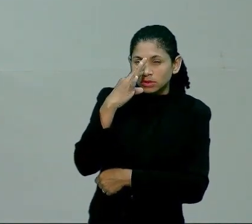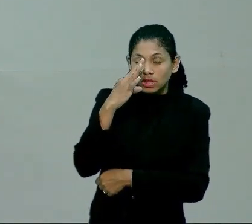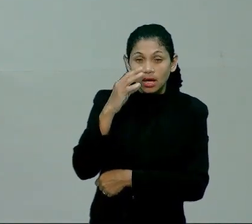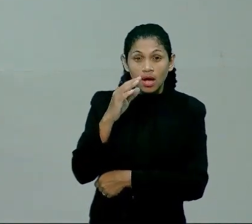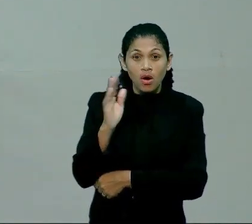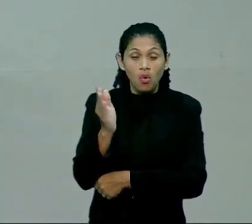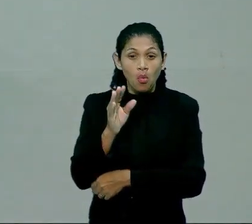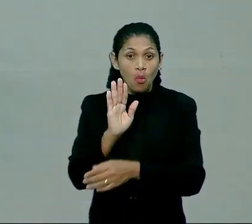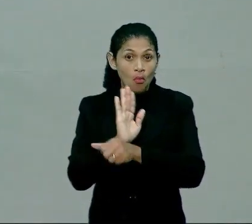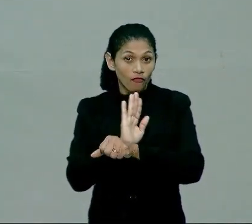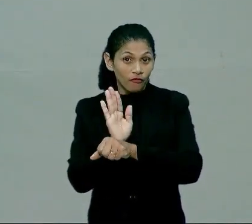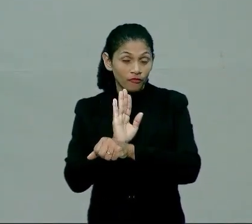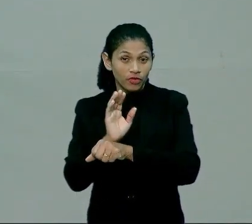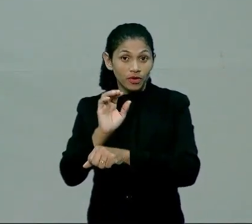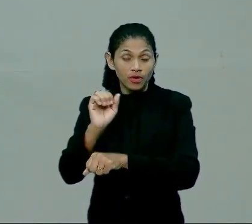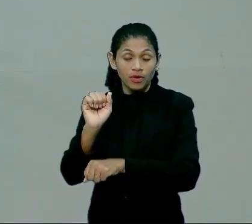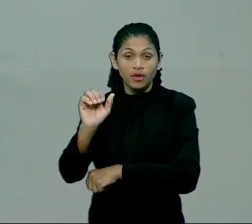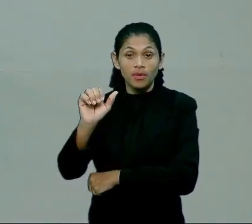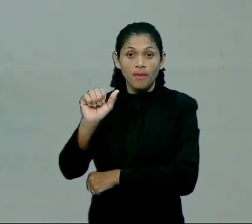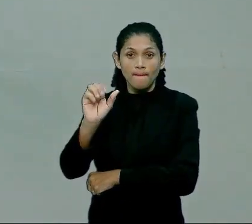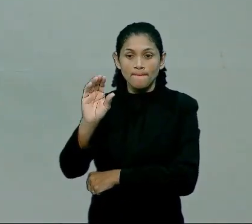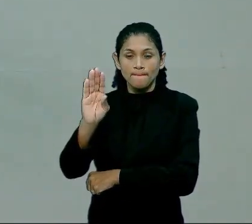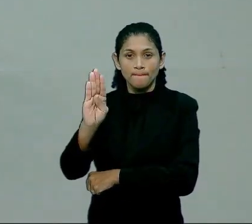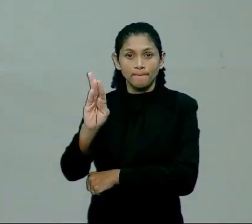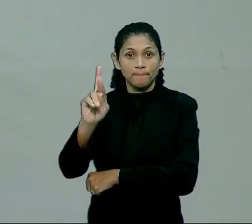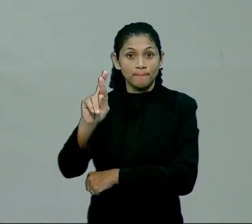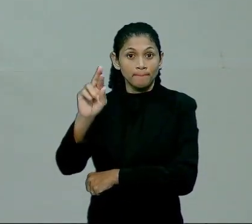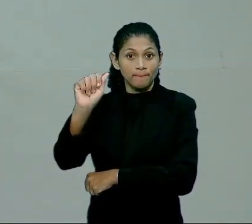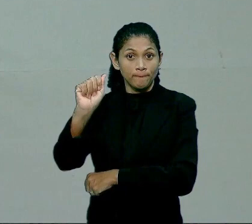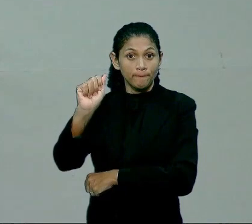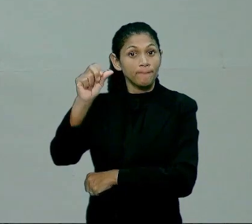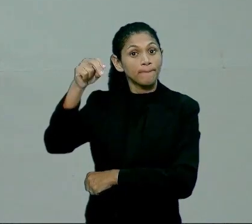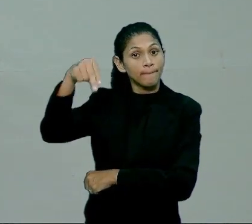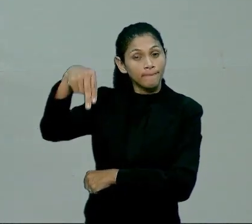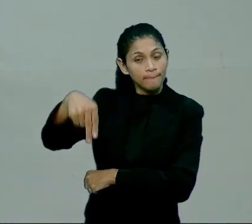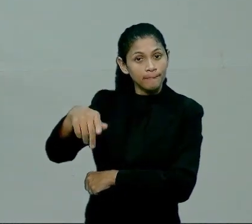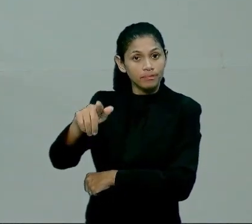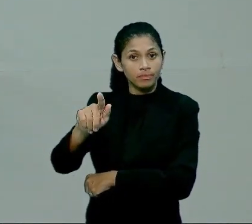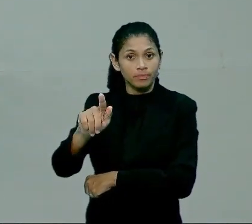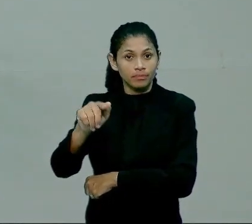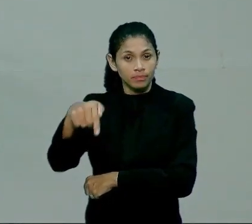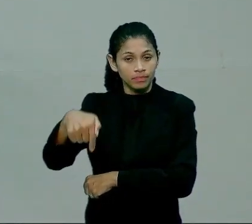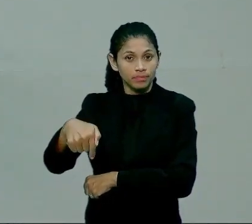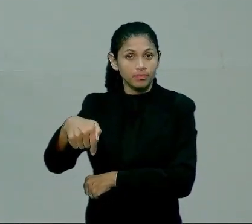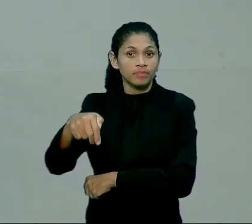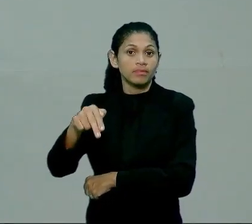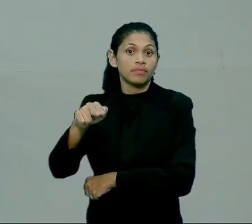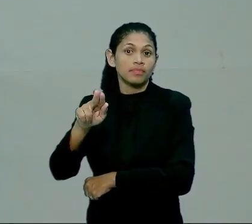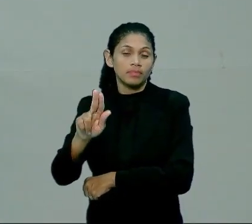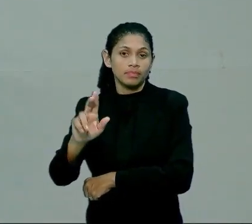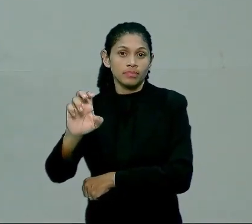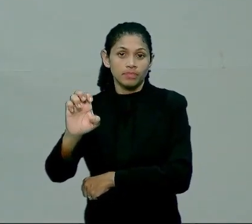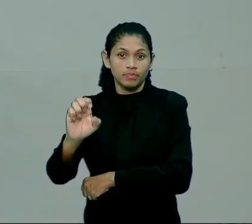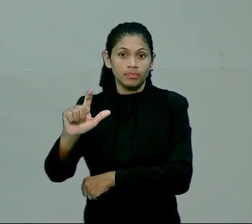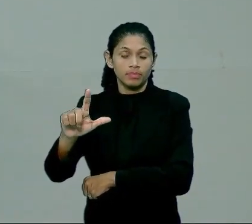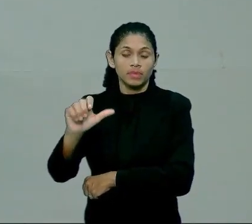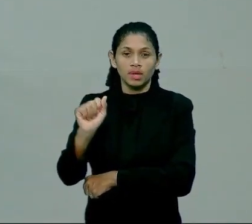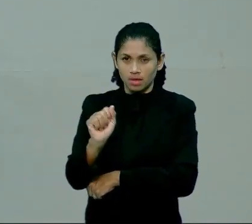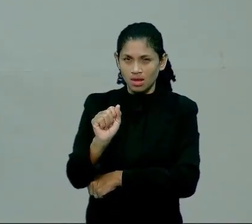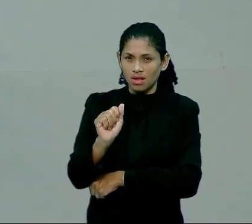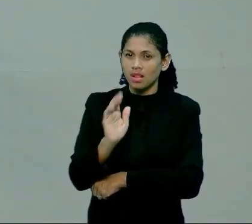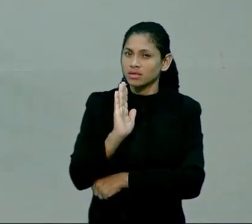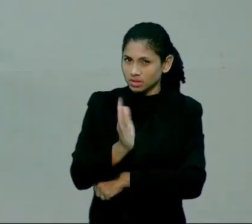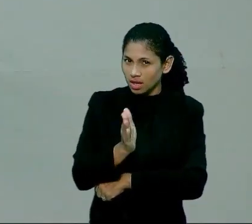barriga falante. Olha a Charlie cheia do leite. Existe uma cobrança estética muito grande e